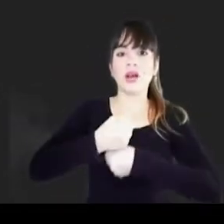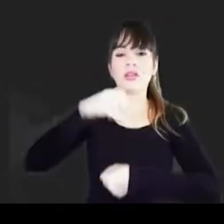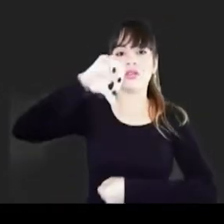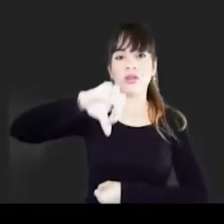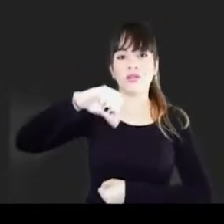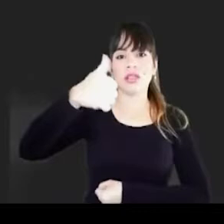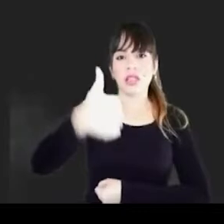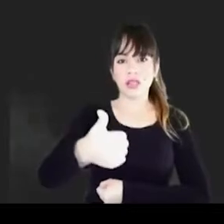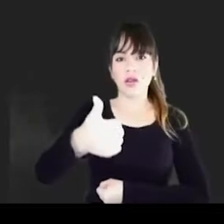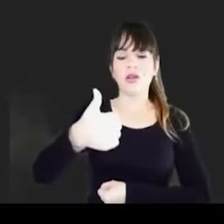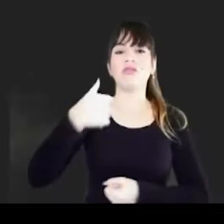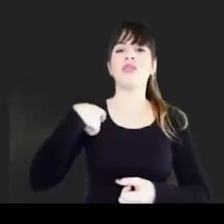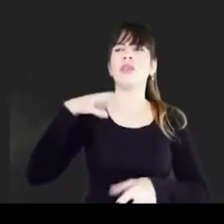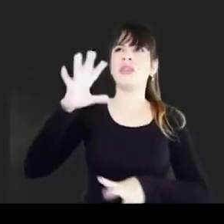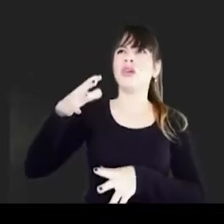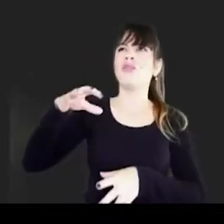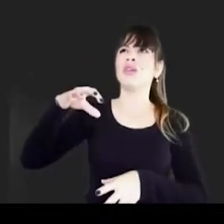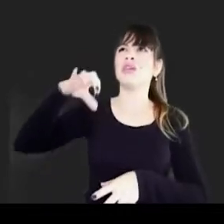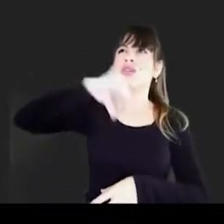fiz